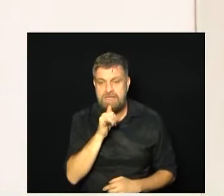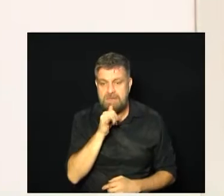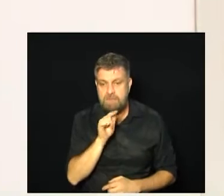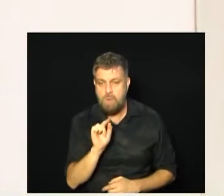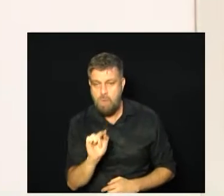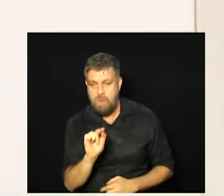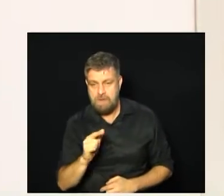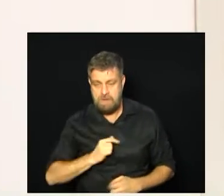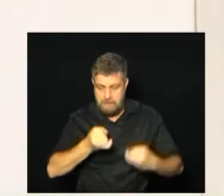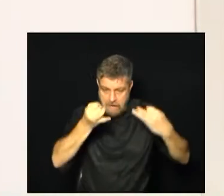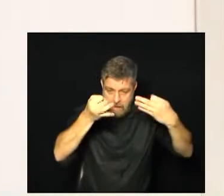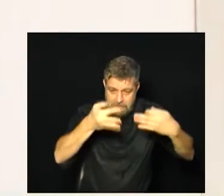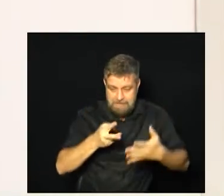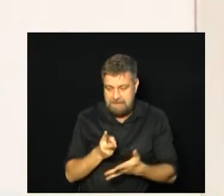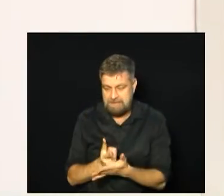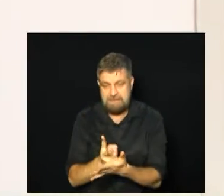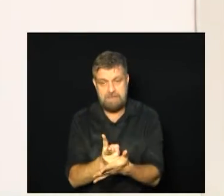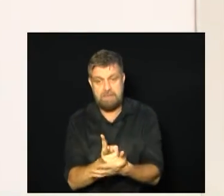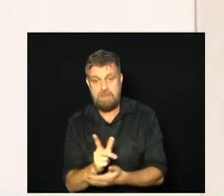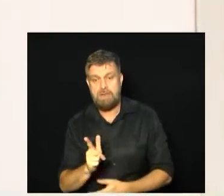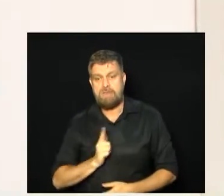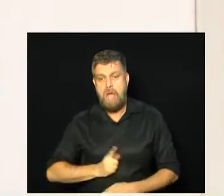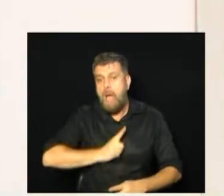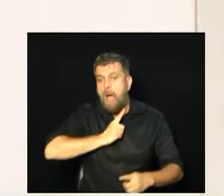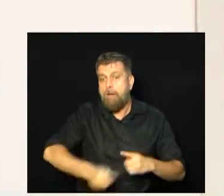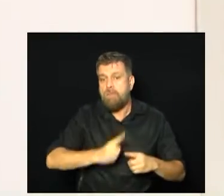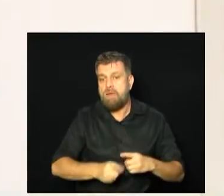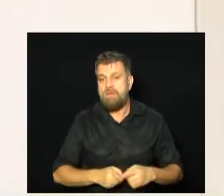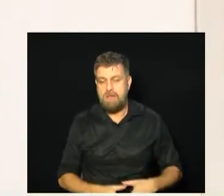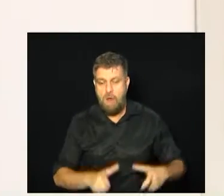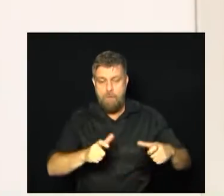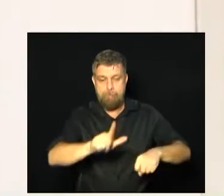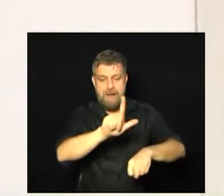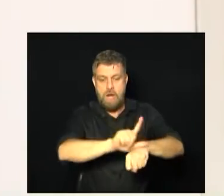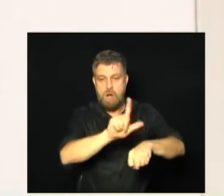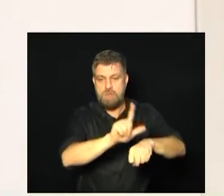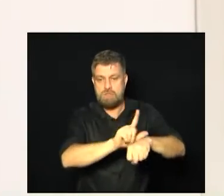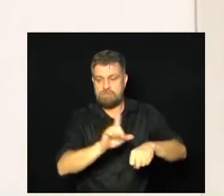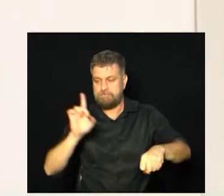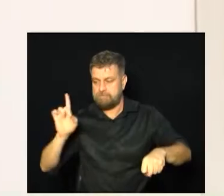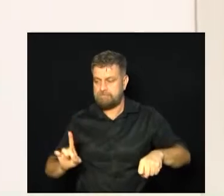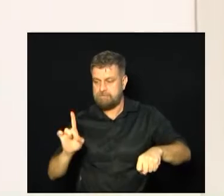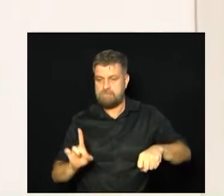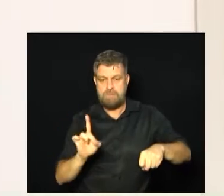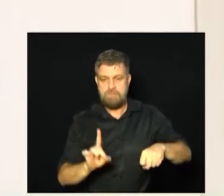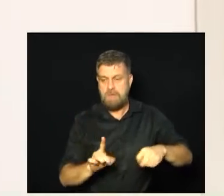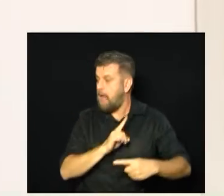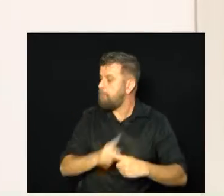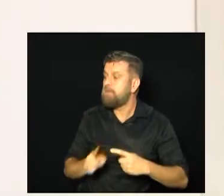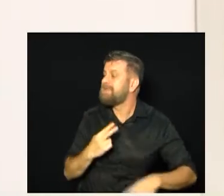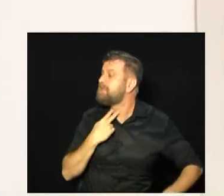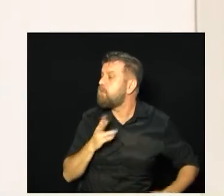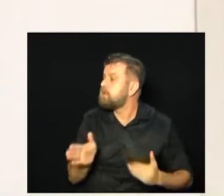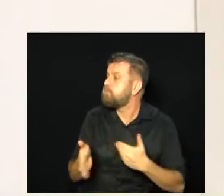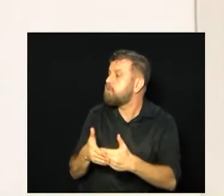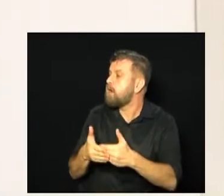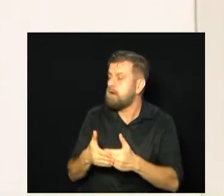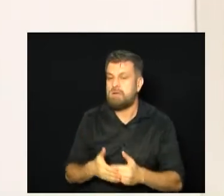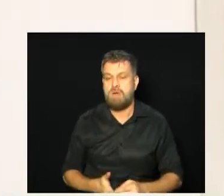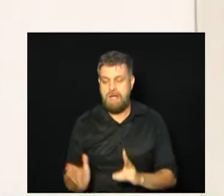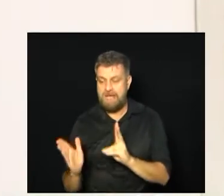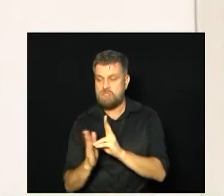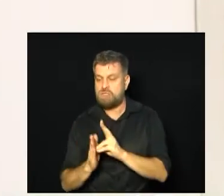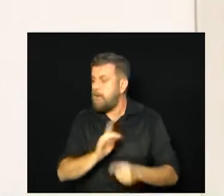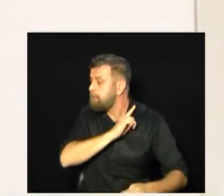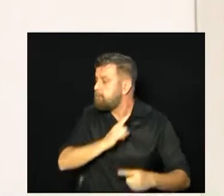eu cito sempre você proibindo um estabelecimento comercial a entrada de pessoas negras, ou a entrada de pessoas